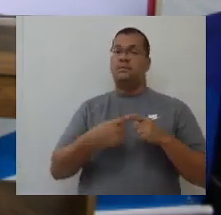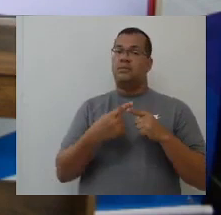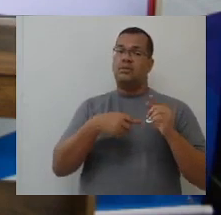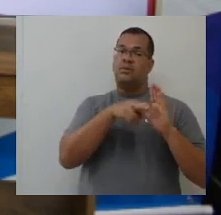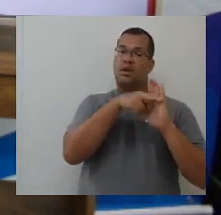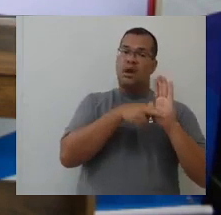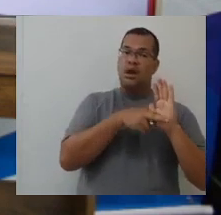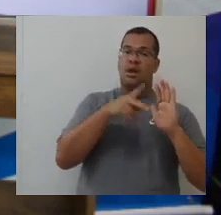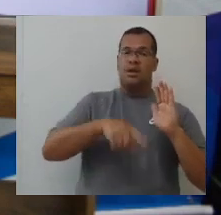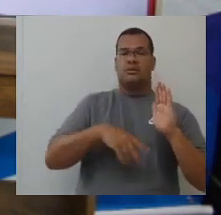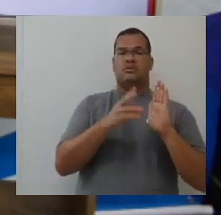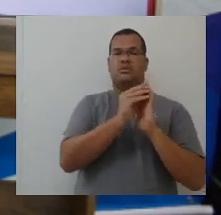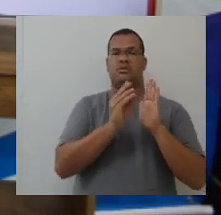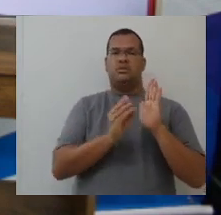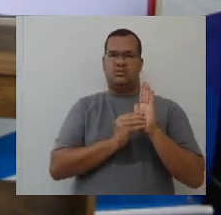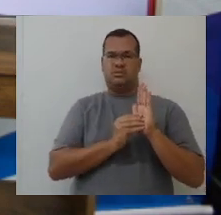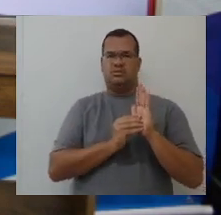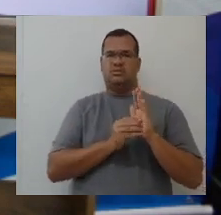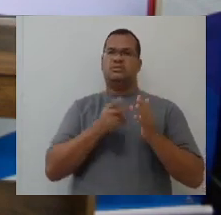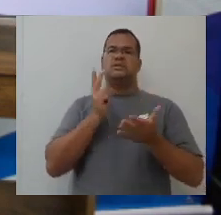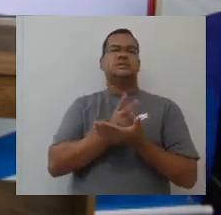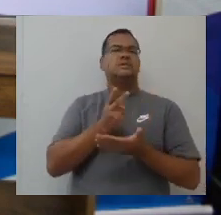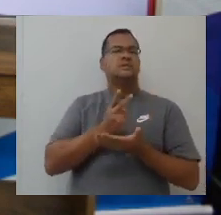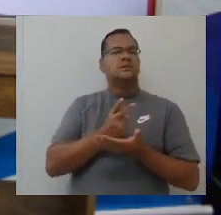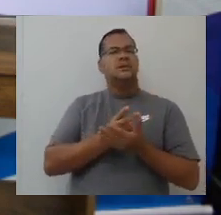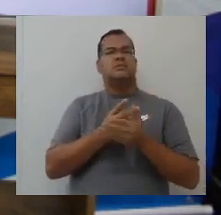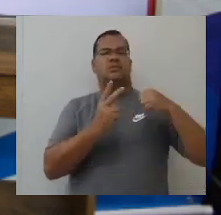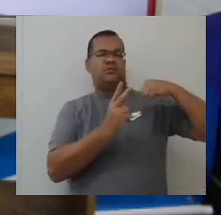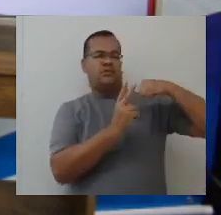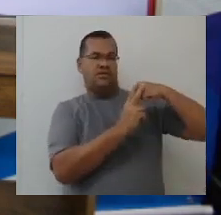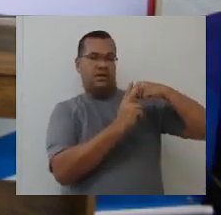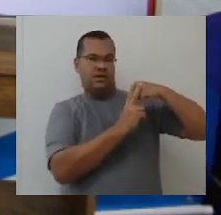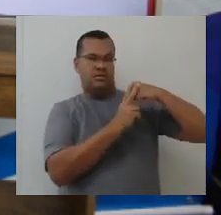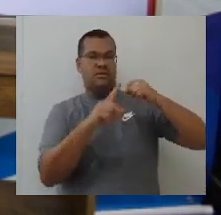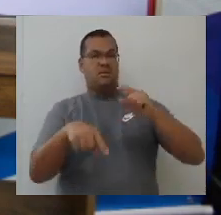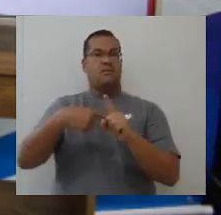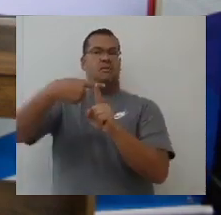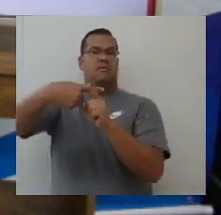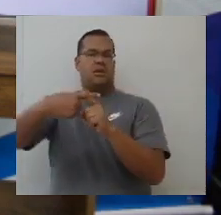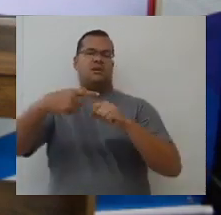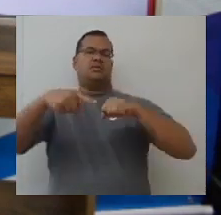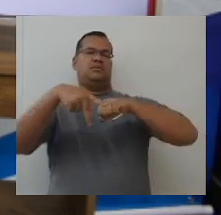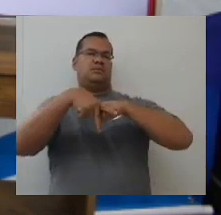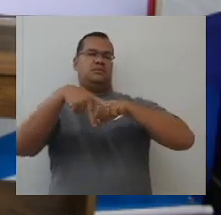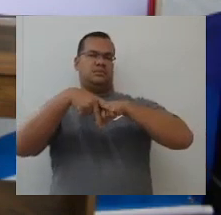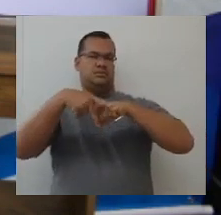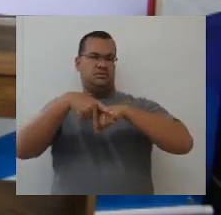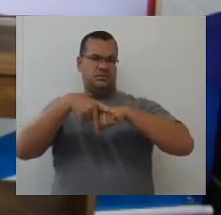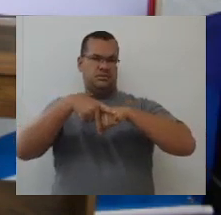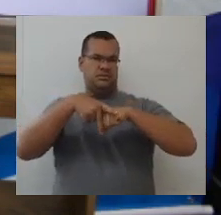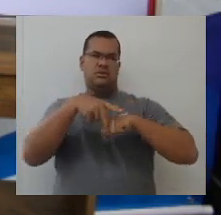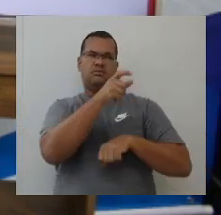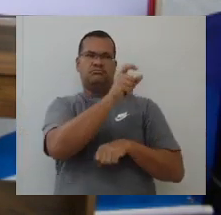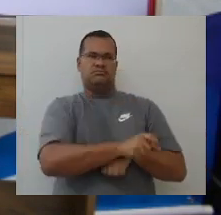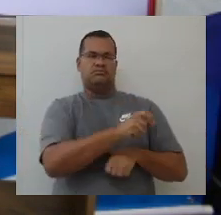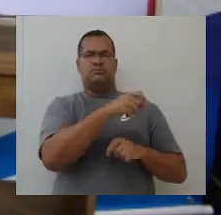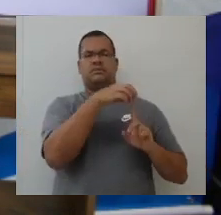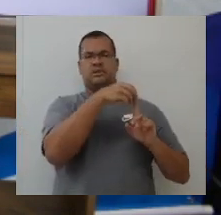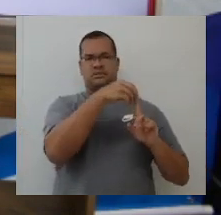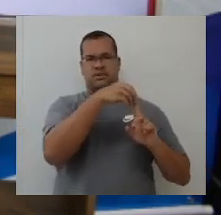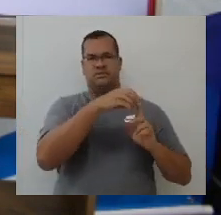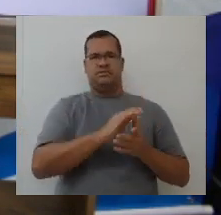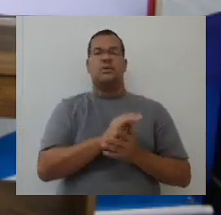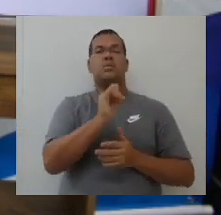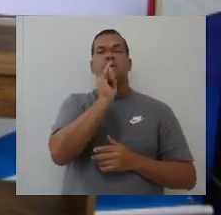do conteúdo, do assunto. Tá certo? É sempre o verbo auxiliar mais o pronome referente àquele sujeito da oração principal. Vamos